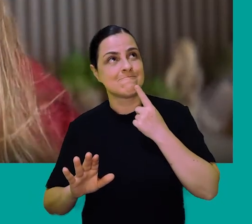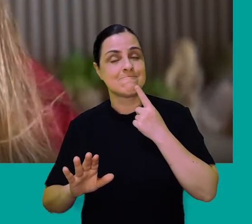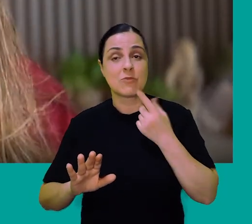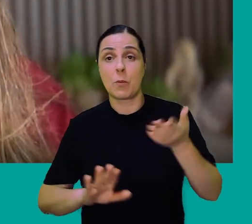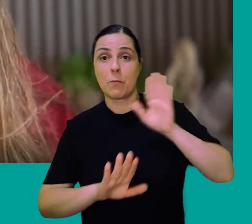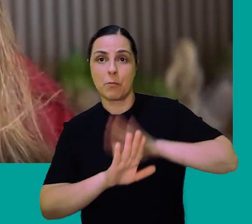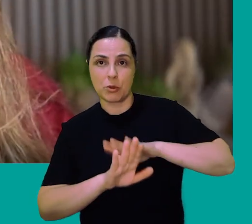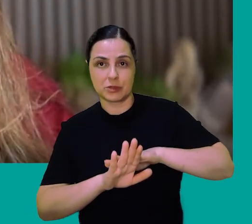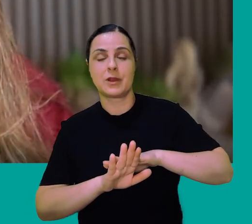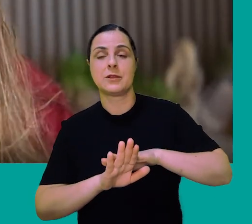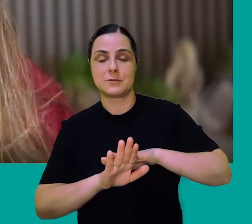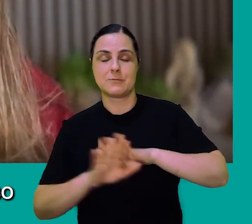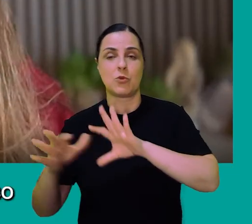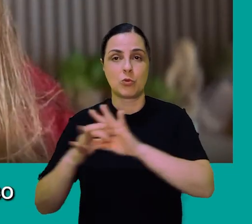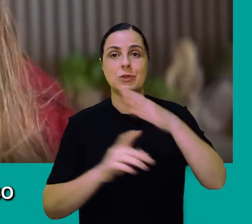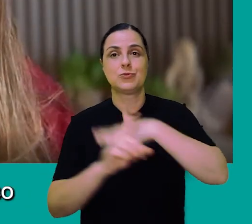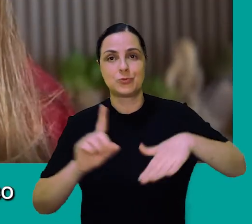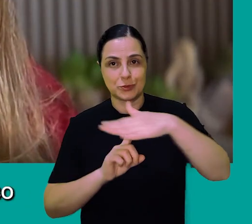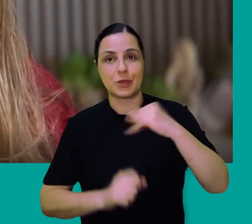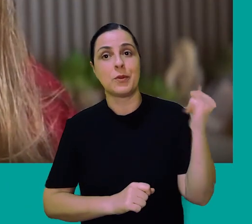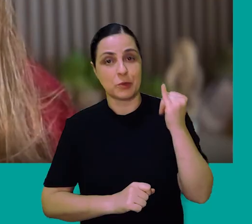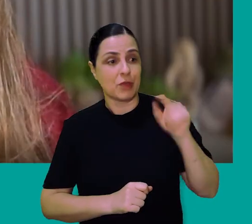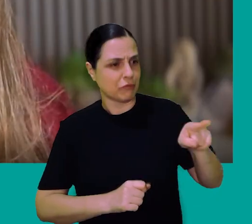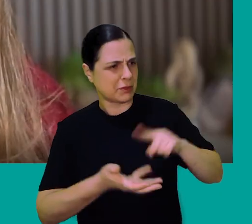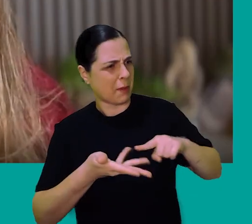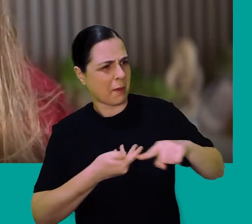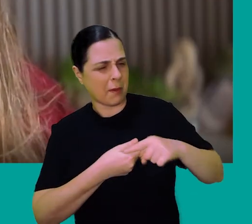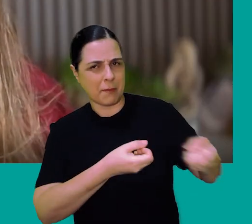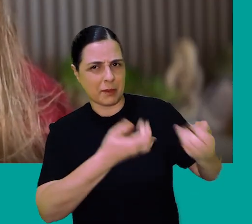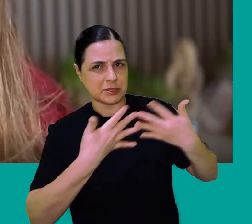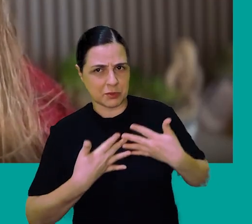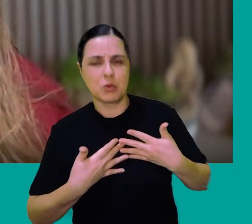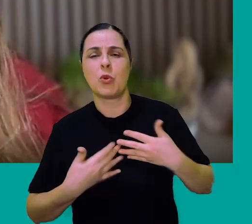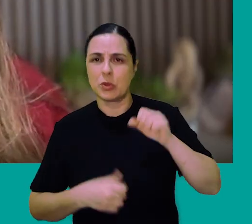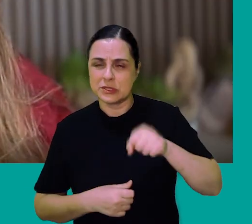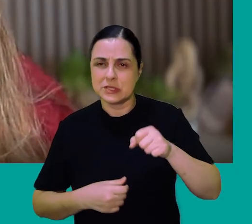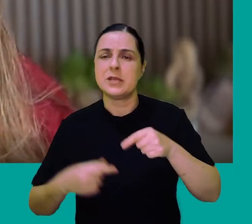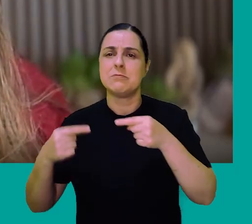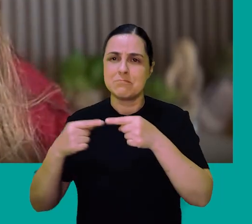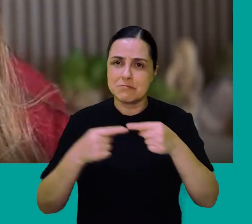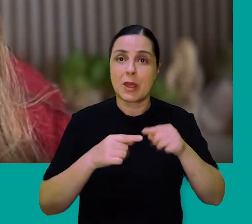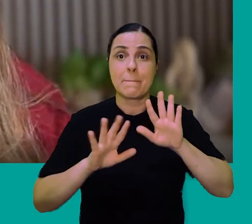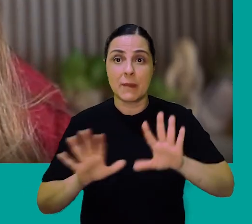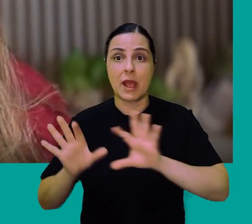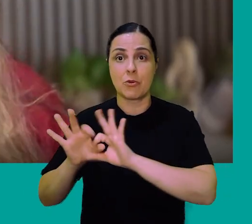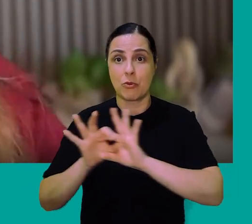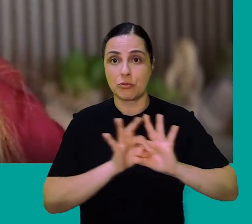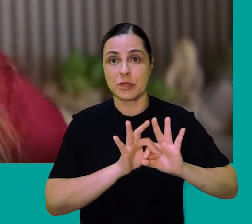pano de fundo social super importante. Então, é um pouquinho de tudo isso que você falou, mas ele tem um contexto